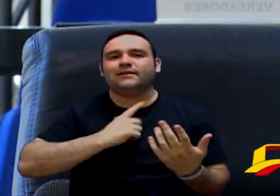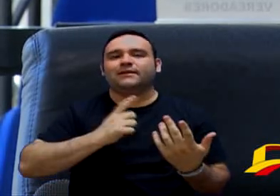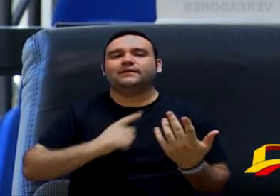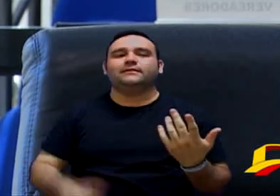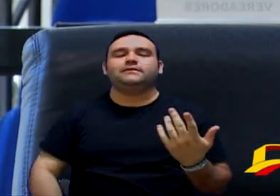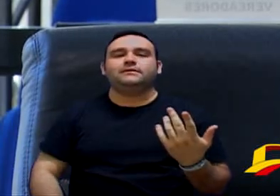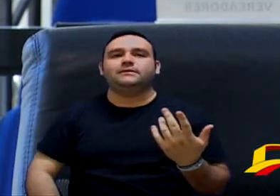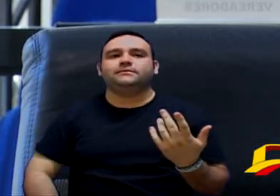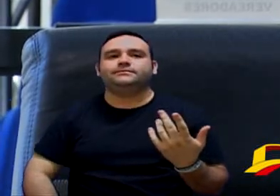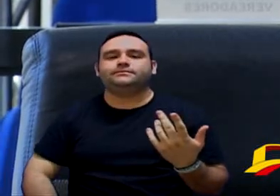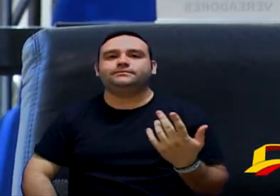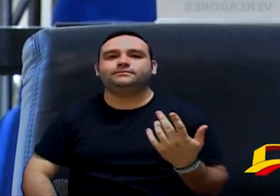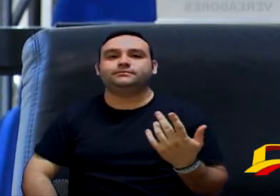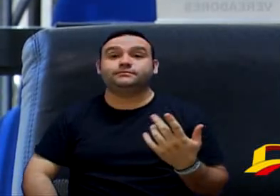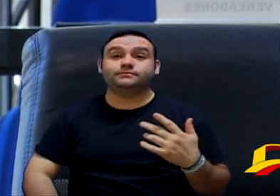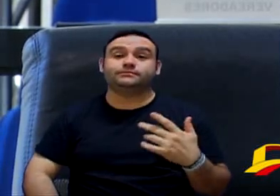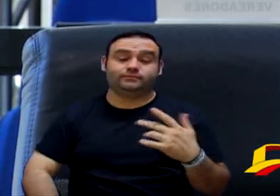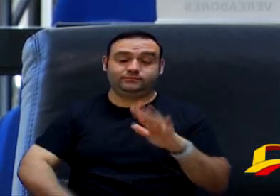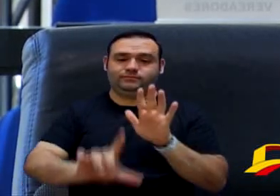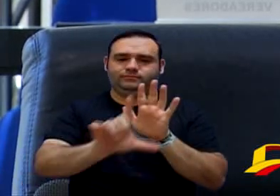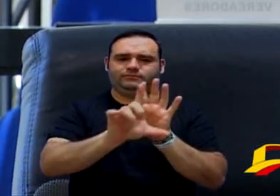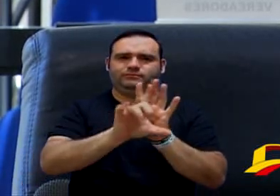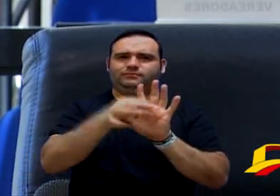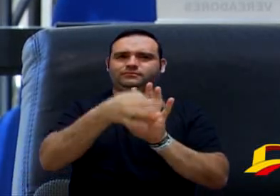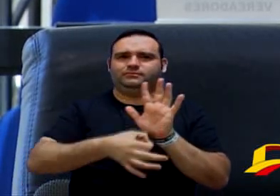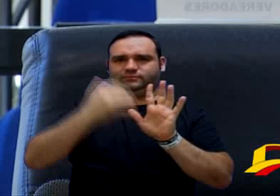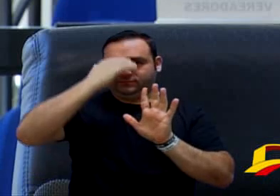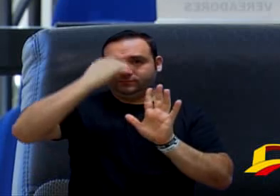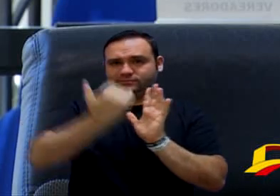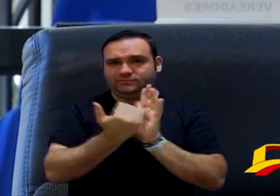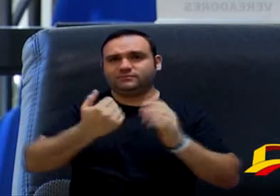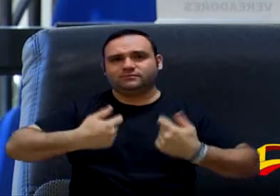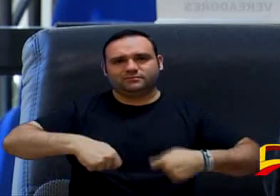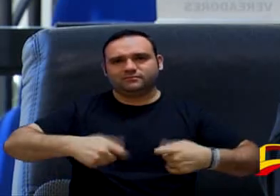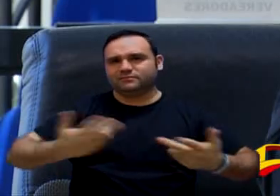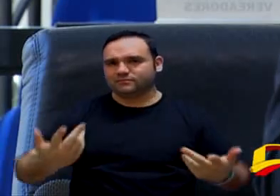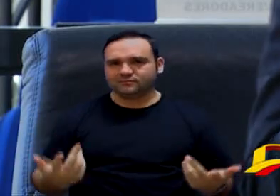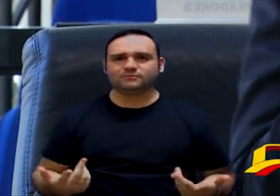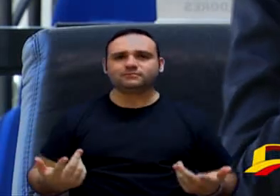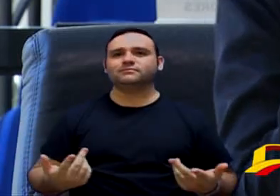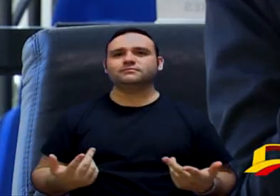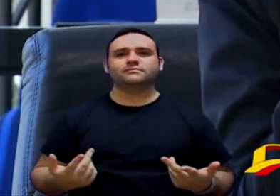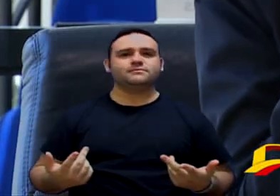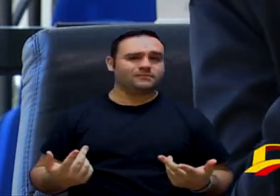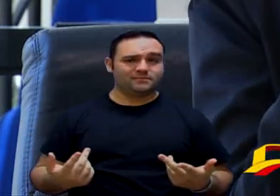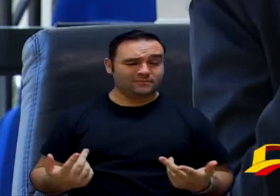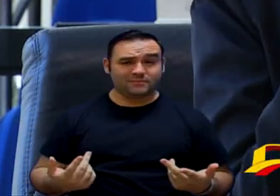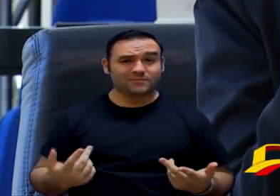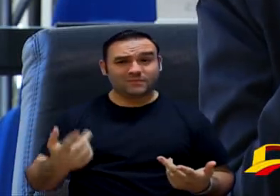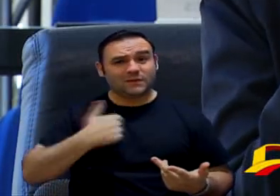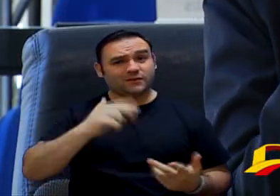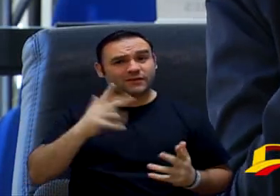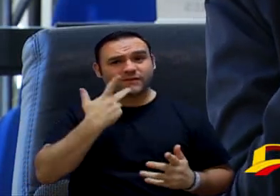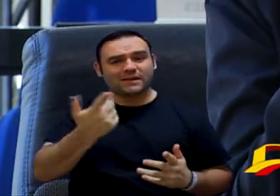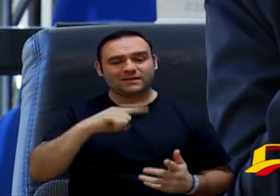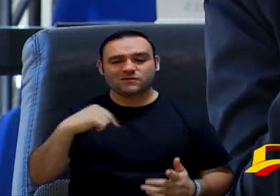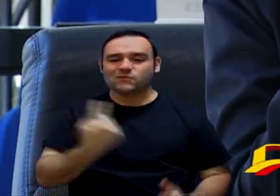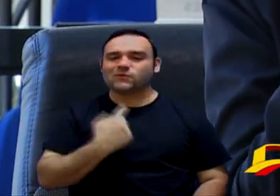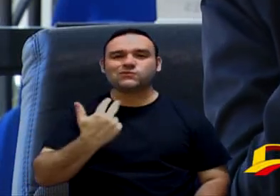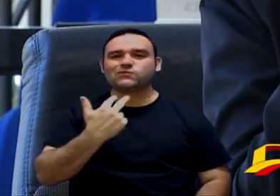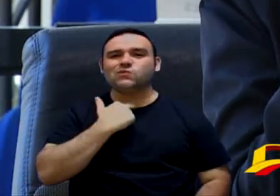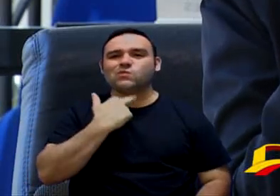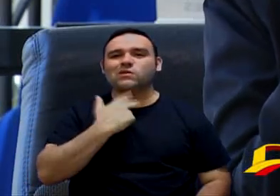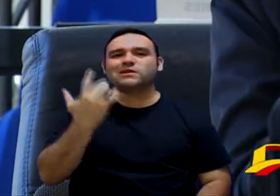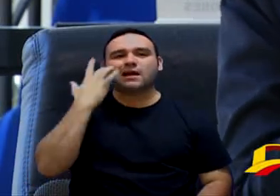uma uma questão Legislativa para ser respeitada é aquilo que eu falei né a gente não